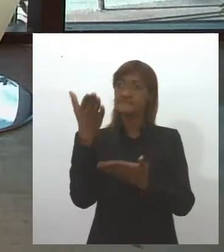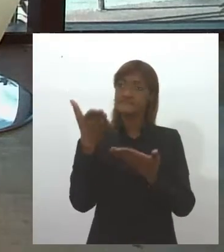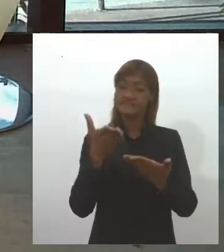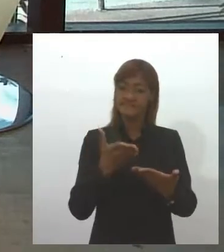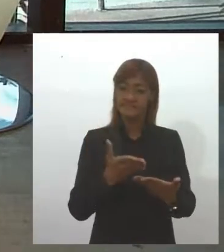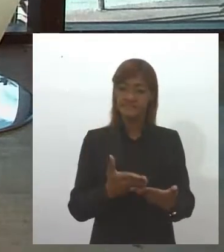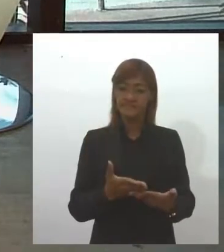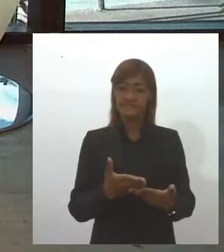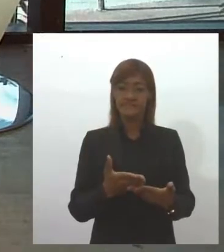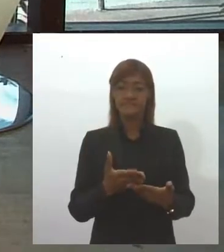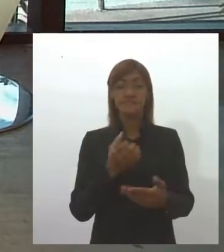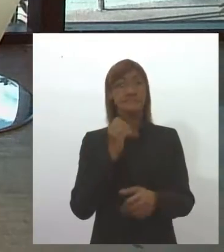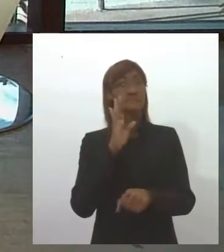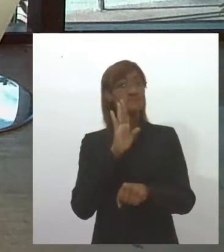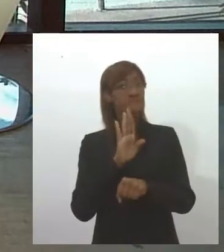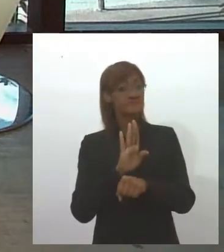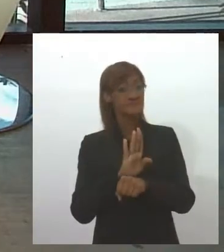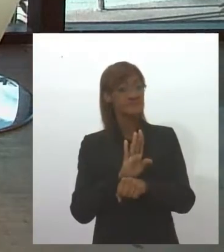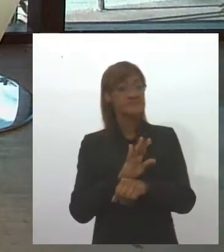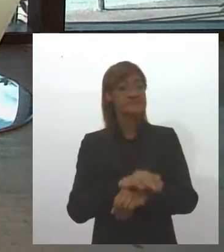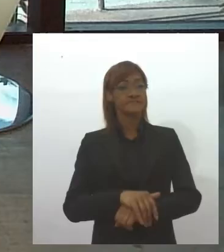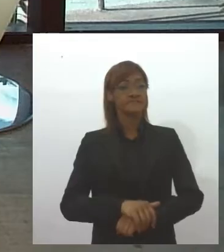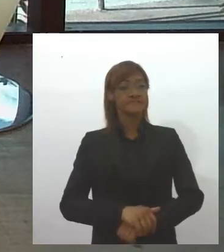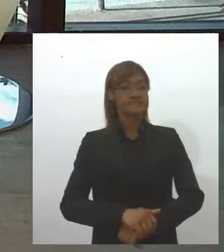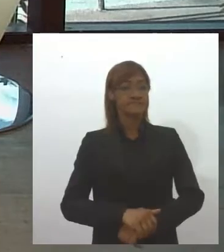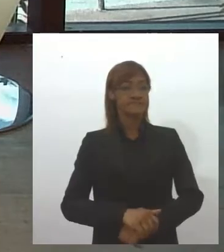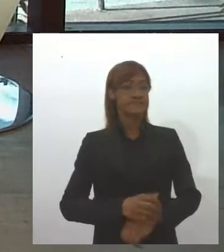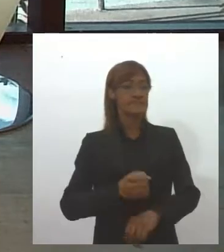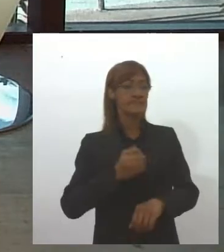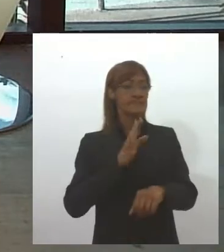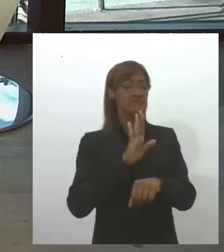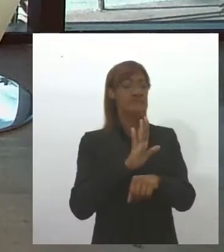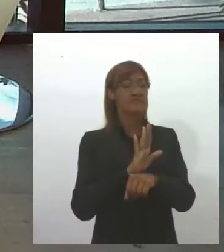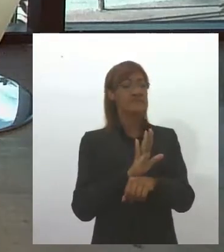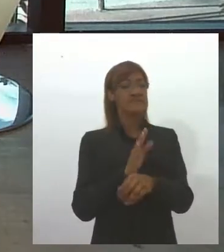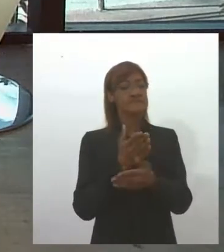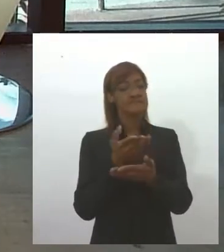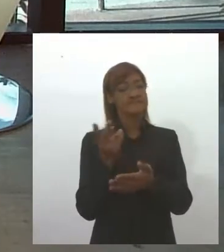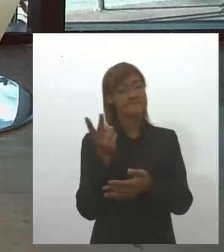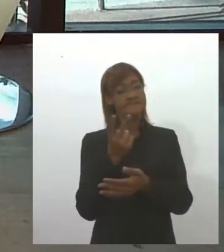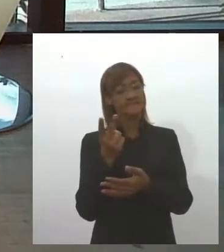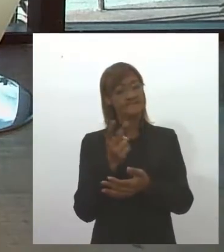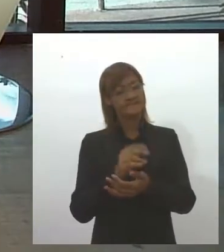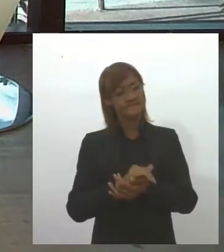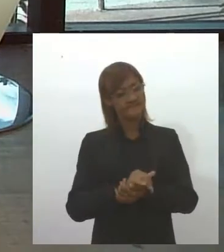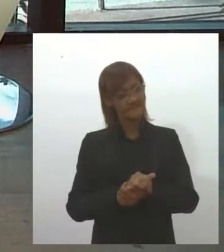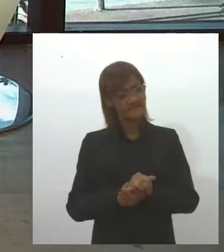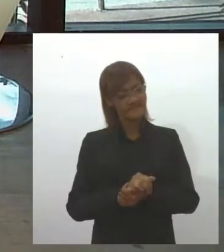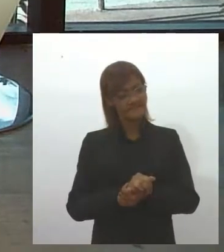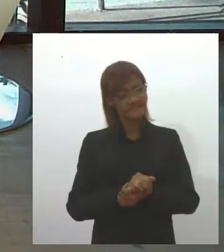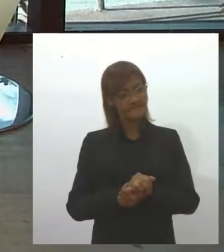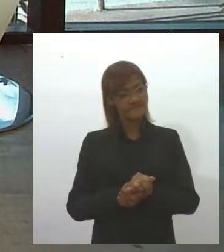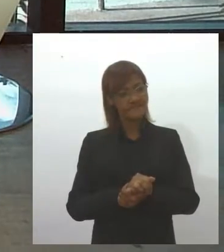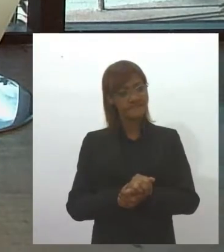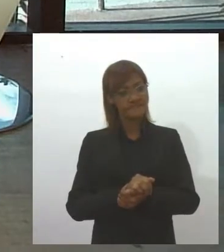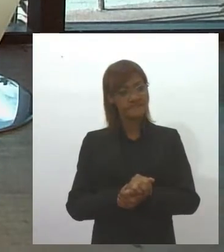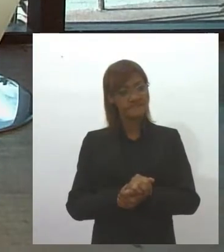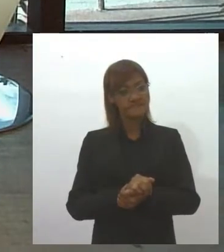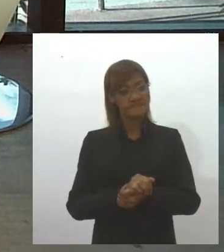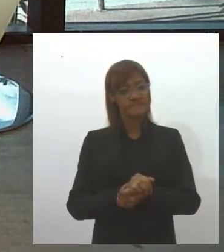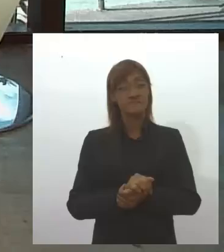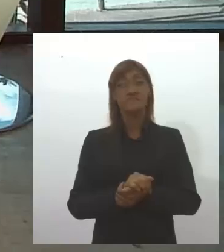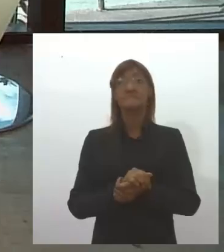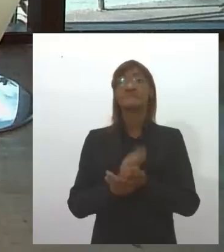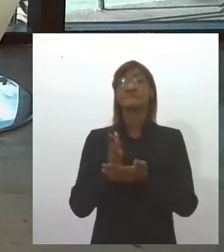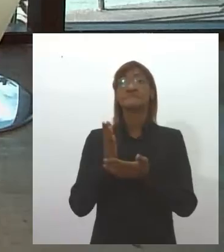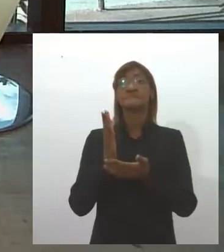da Pauta. Boa tarde. Boa tarde, Sara. Boa tarde, Cata. Prazer estar aqui com vocês. Olha, eu queria começar